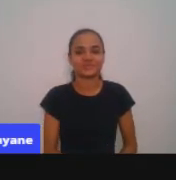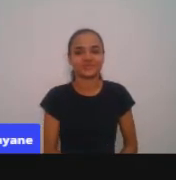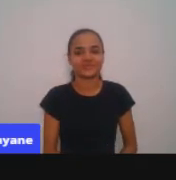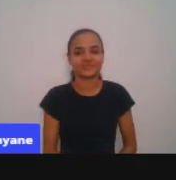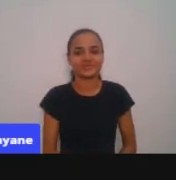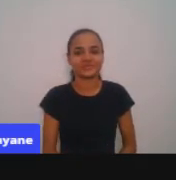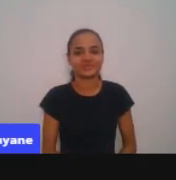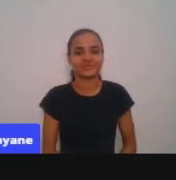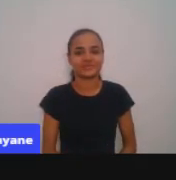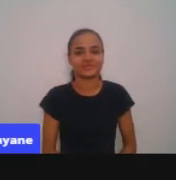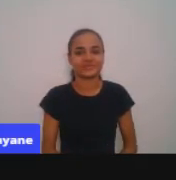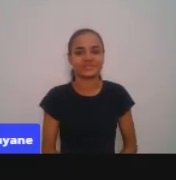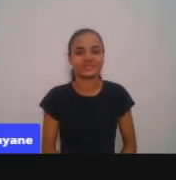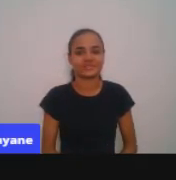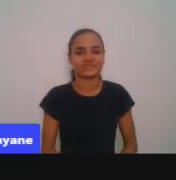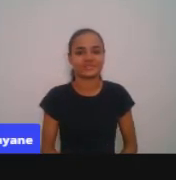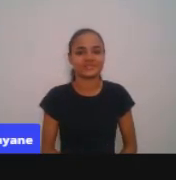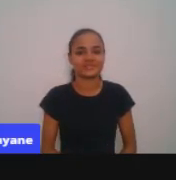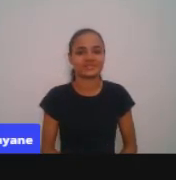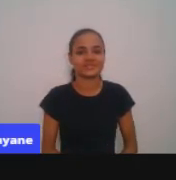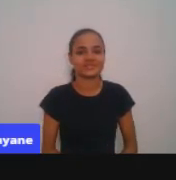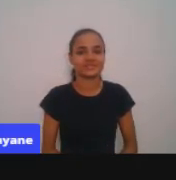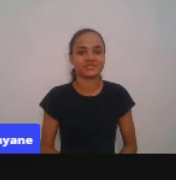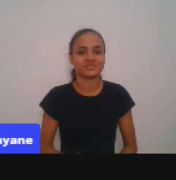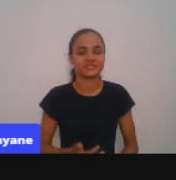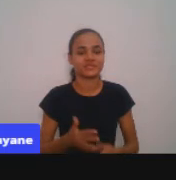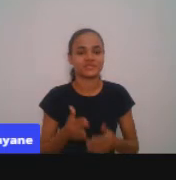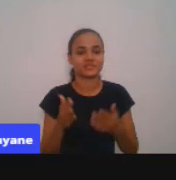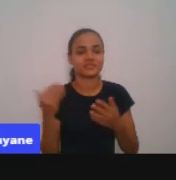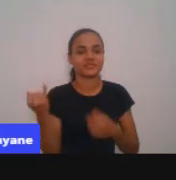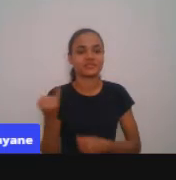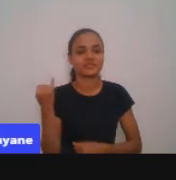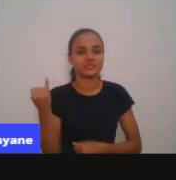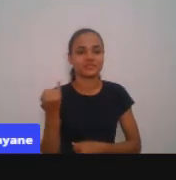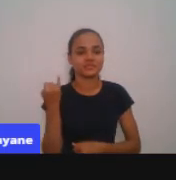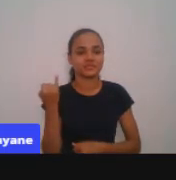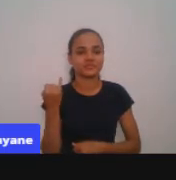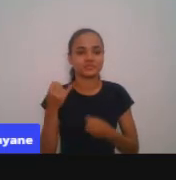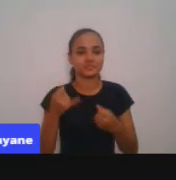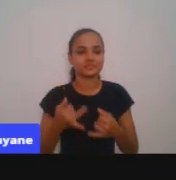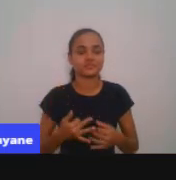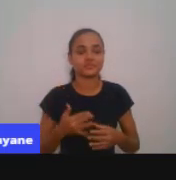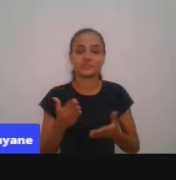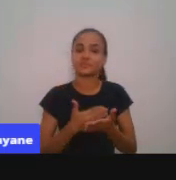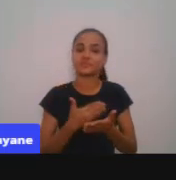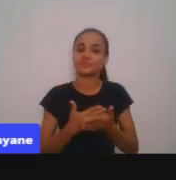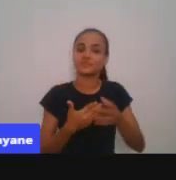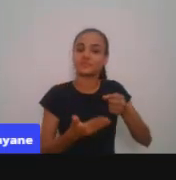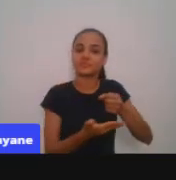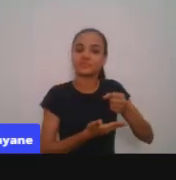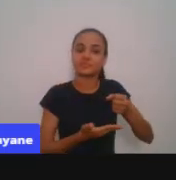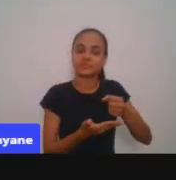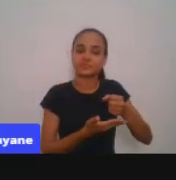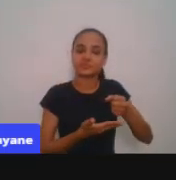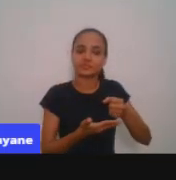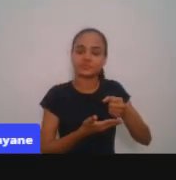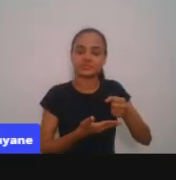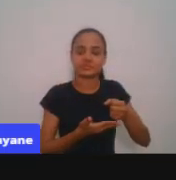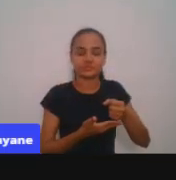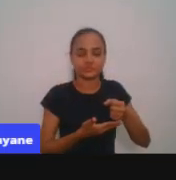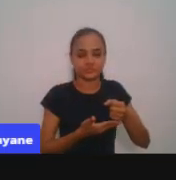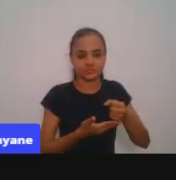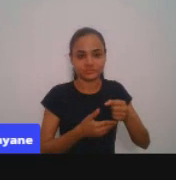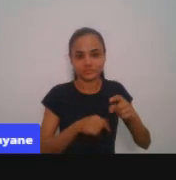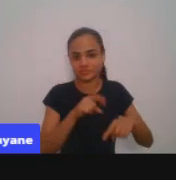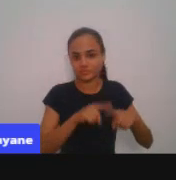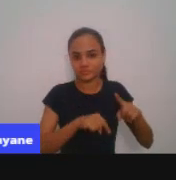de alguns pontos muito importantes. Esse caderno base, ele pode servir como instrumento para criar o vínculo da escola com todas as